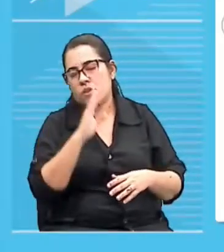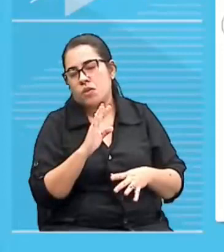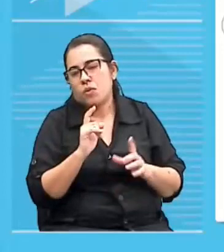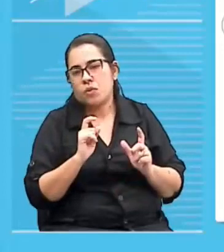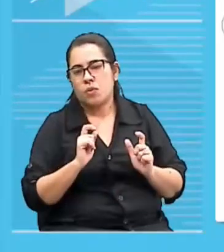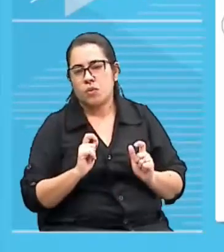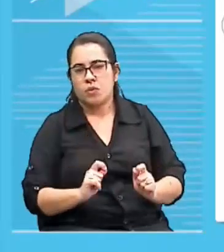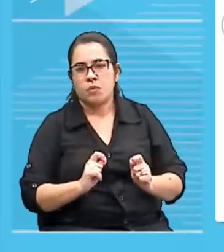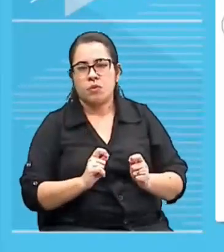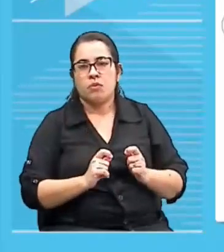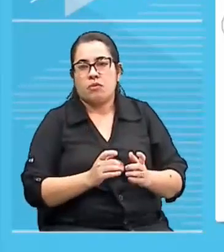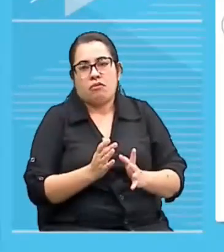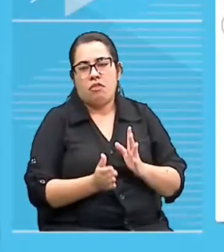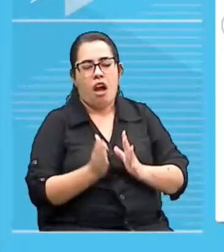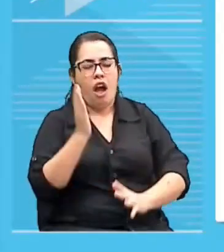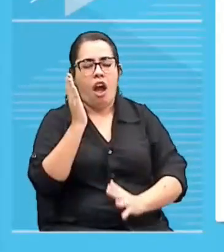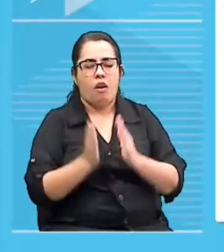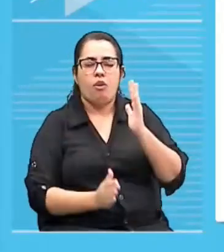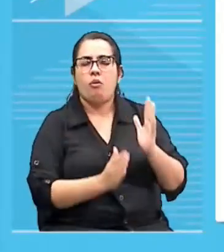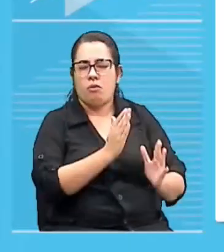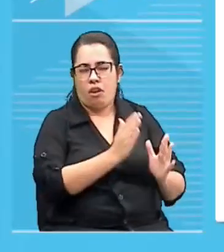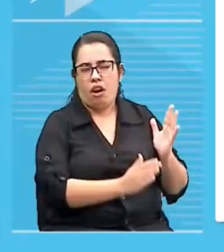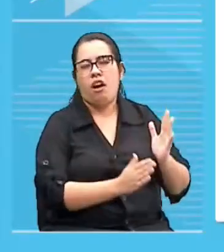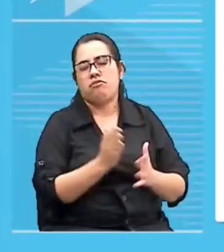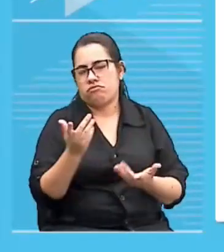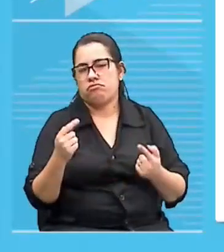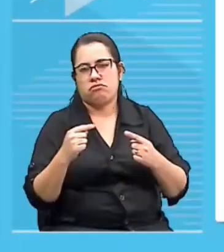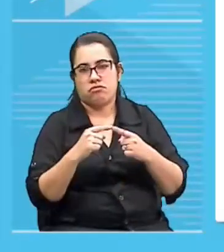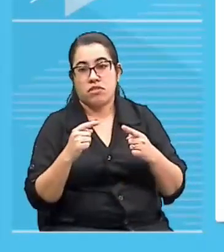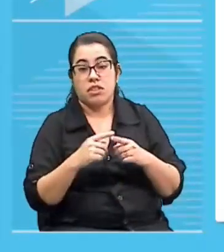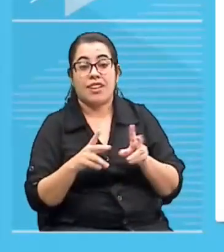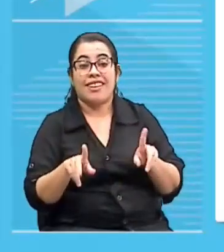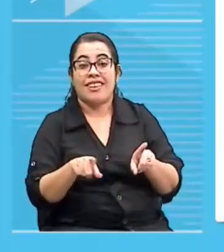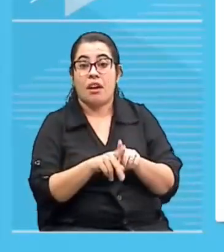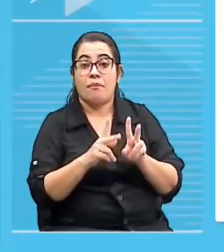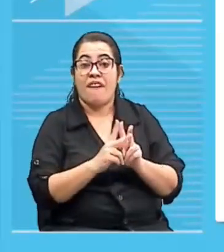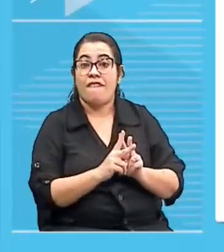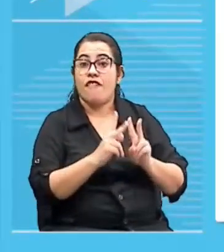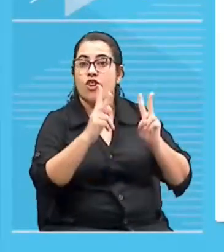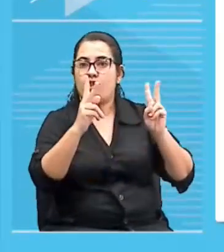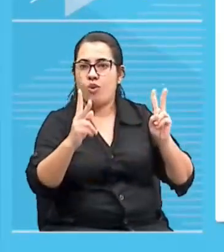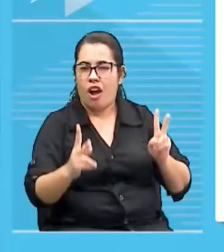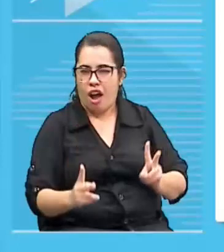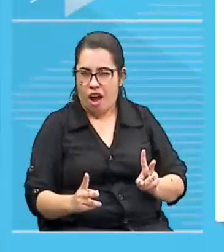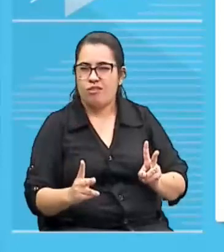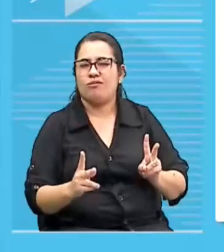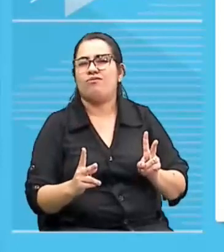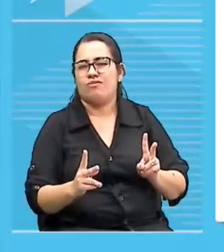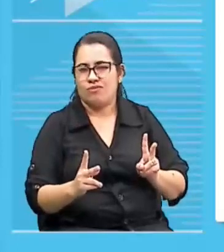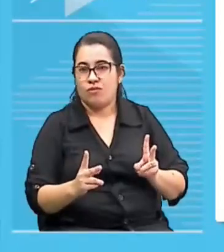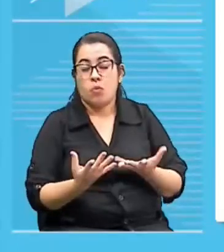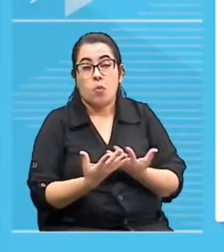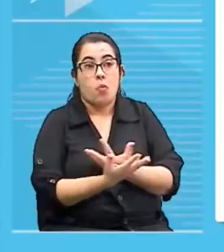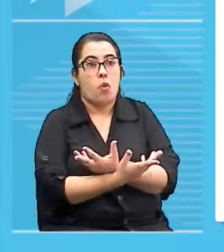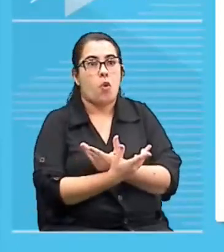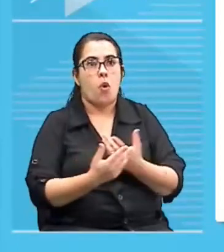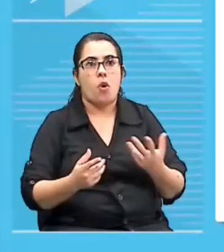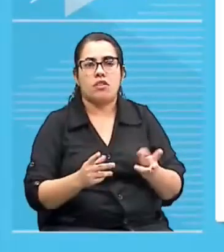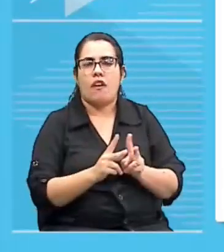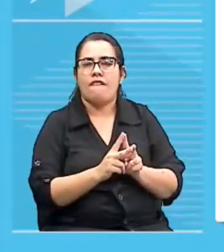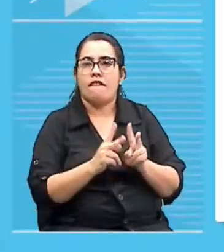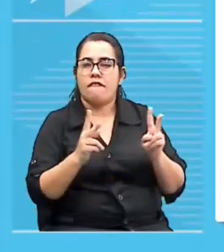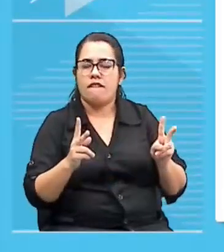parte de robótica, de automação, a virtualização, deixar muitos recursos de